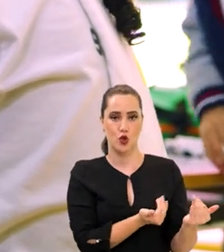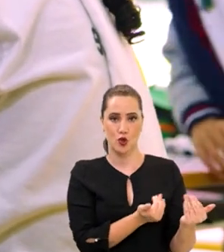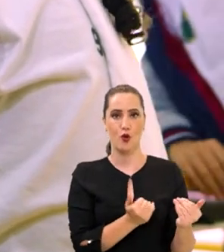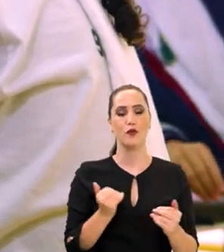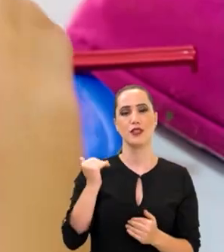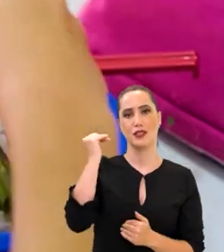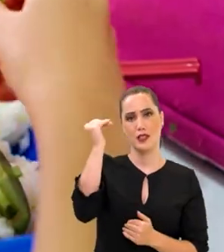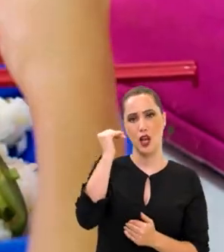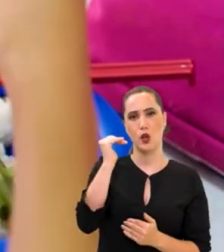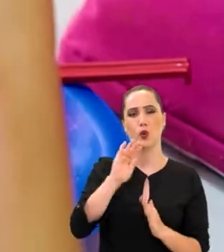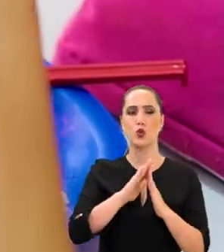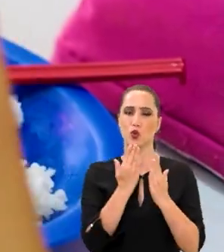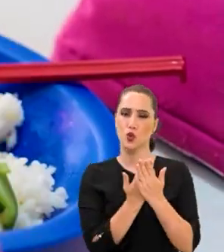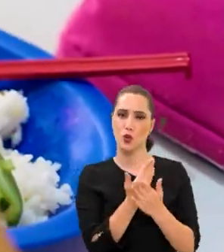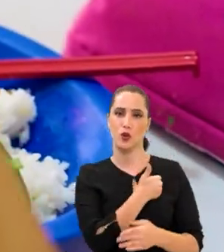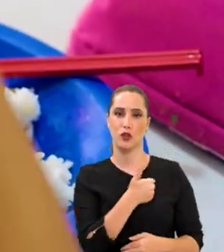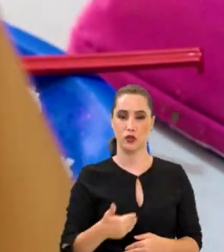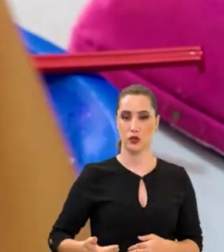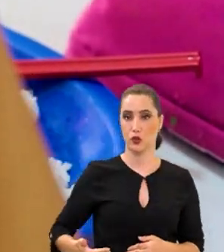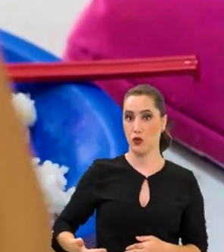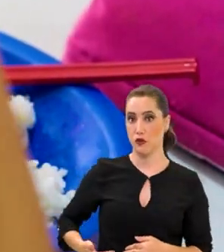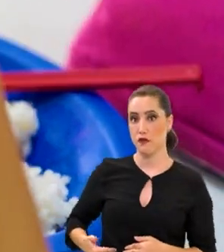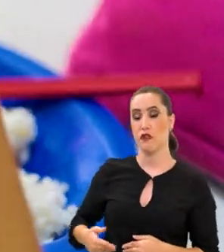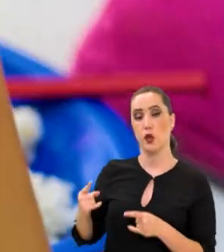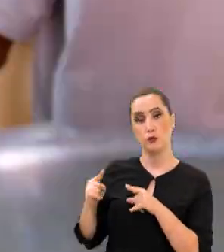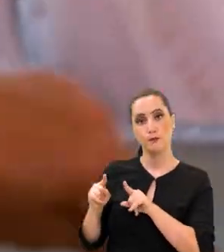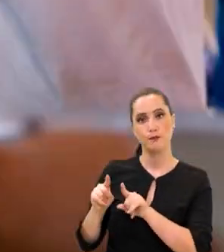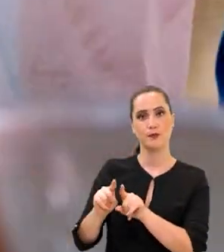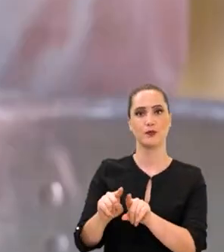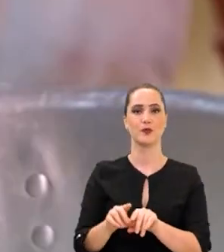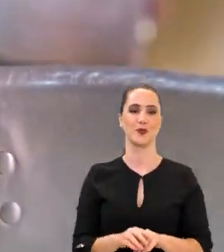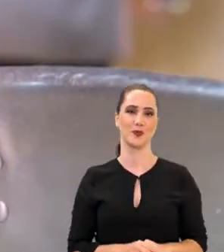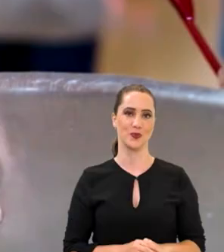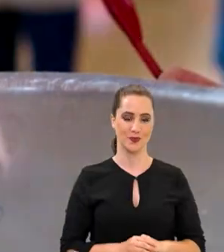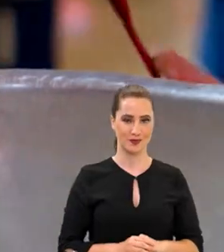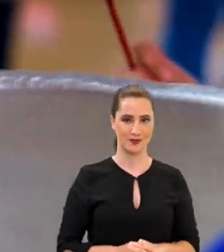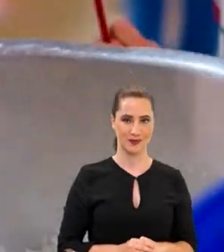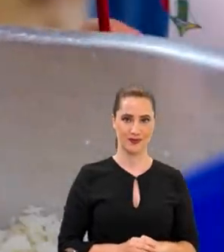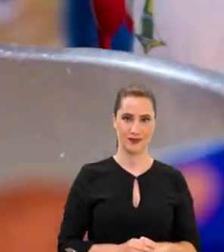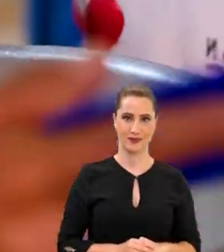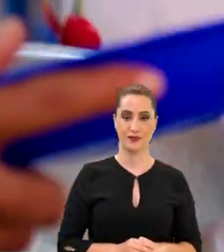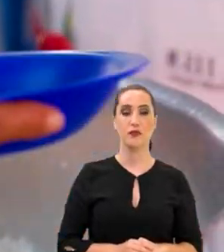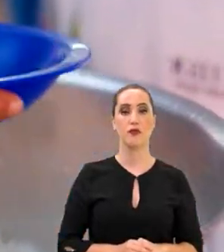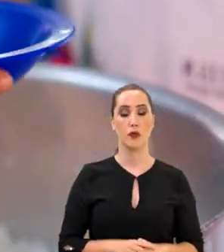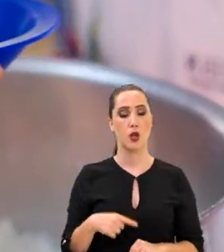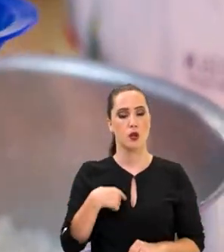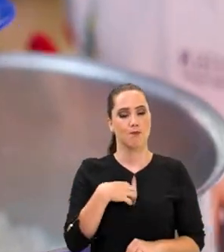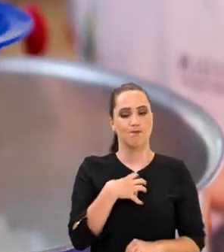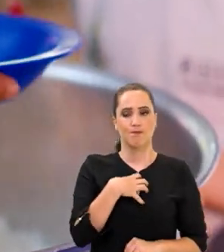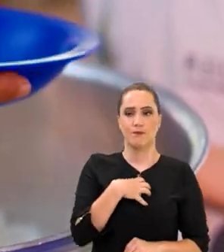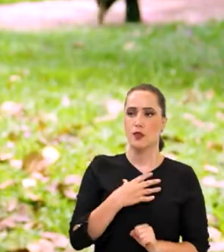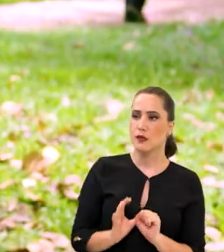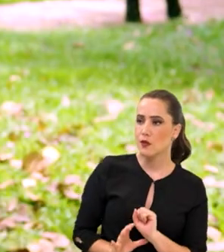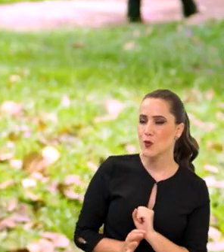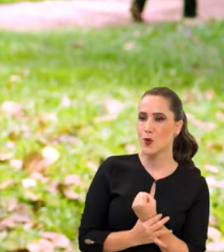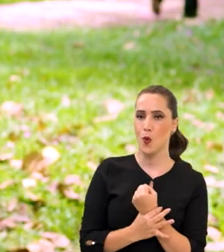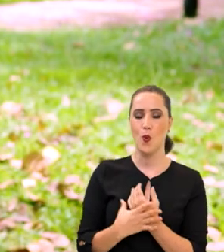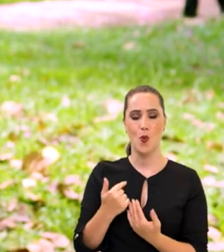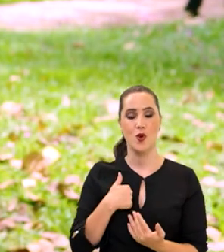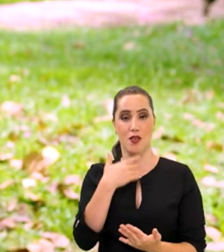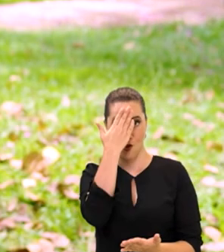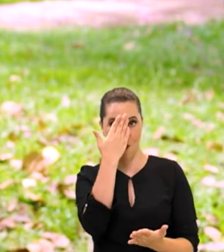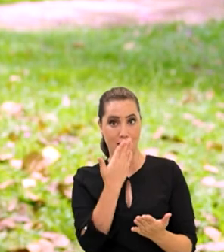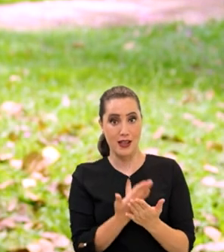e adultos matriculados em escolas públicas, filantrópicas e entidades comunitárias. Eu sinto muita confiança,